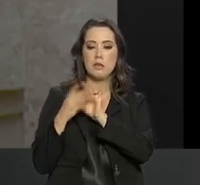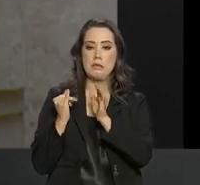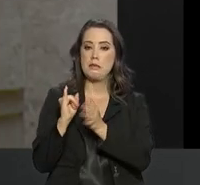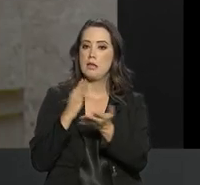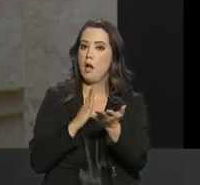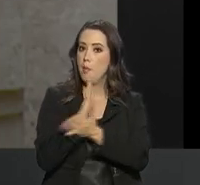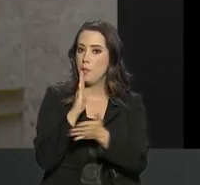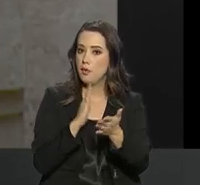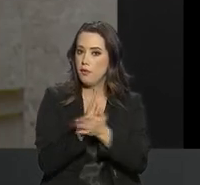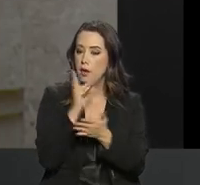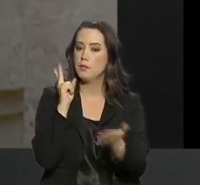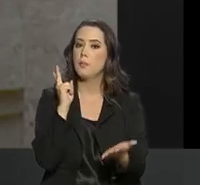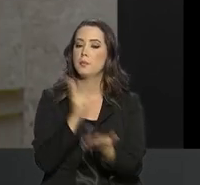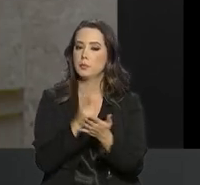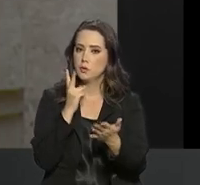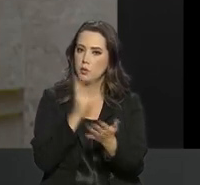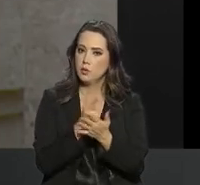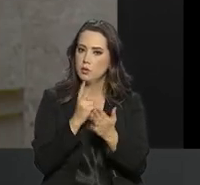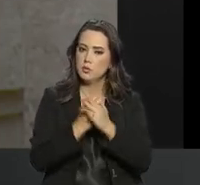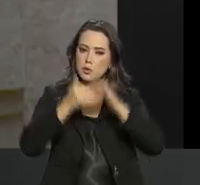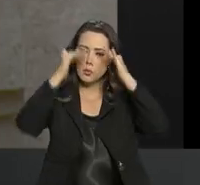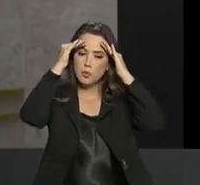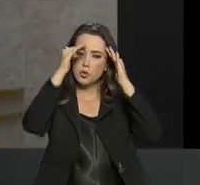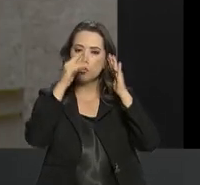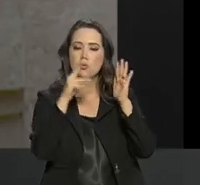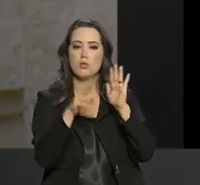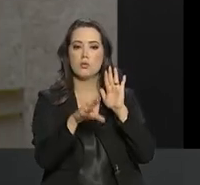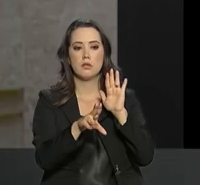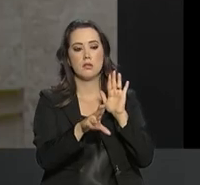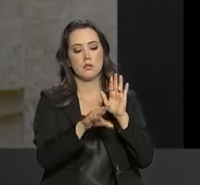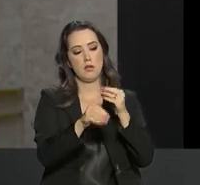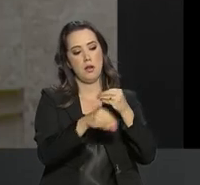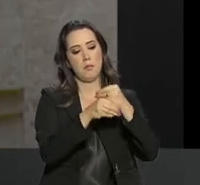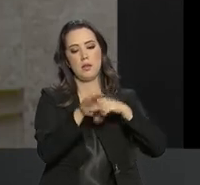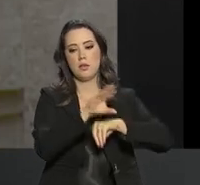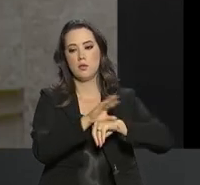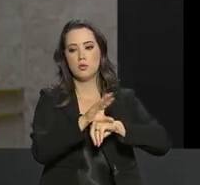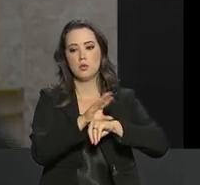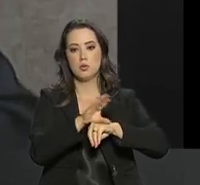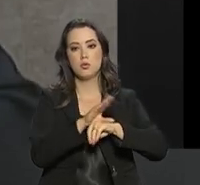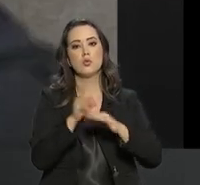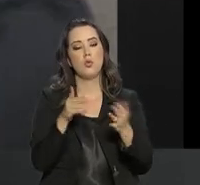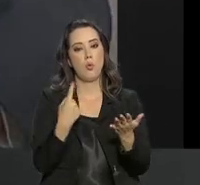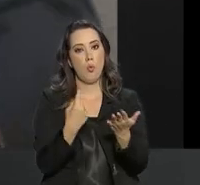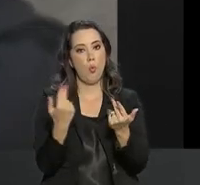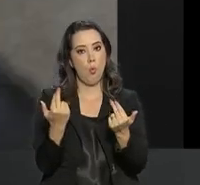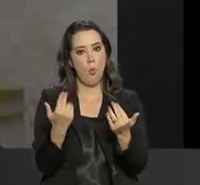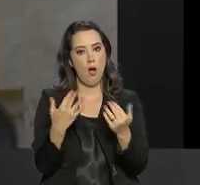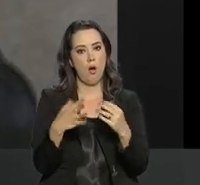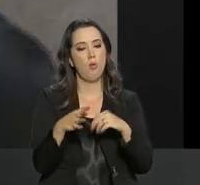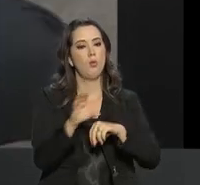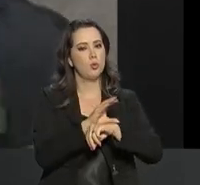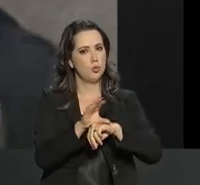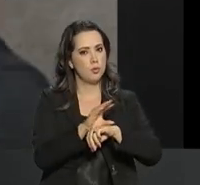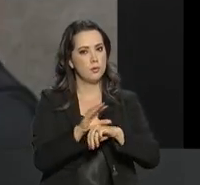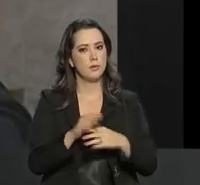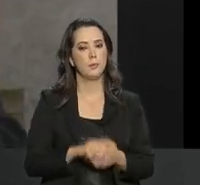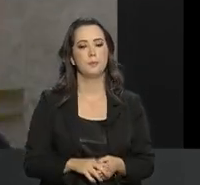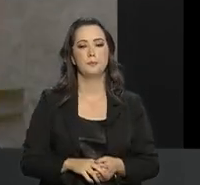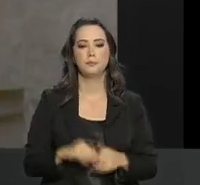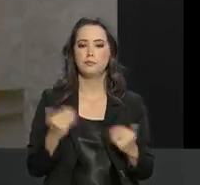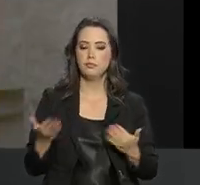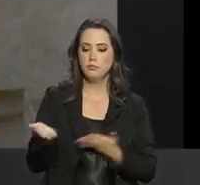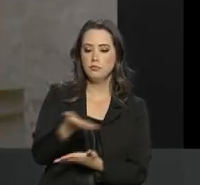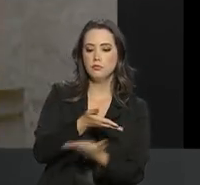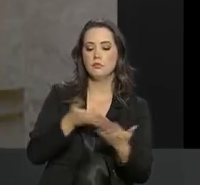aprovados pelo mesmo critério da emenda, incorporam-se ao texto constitucional. Portanto, a relação do